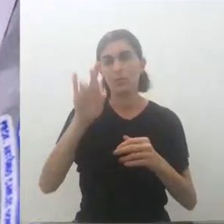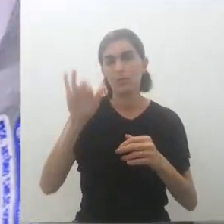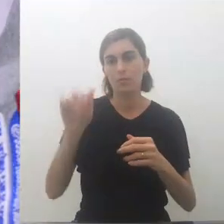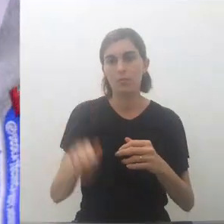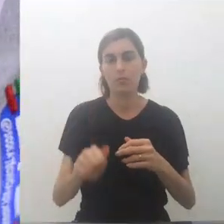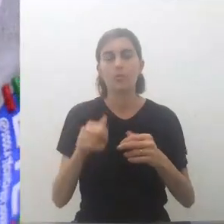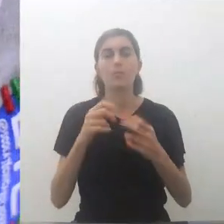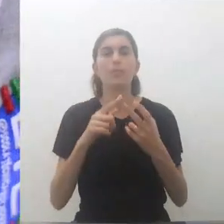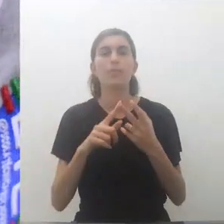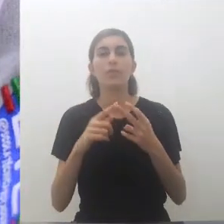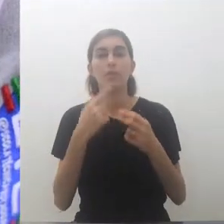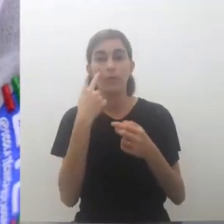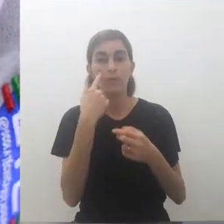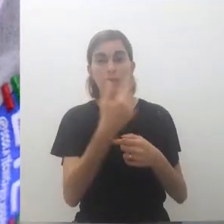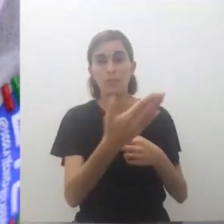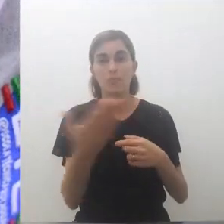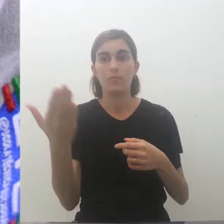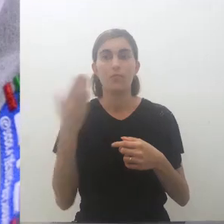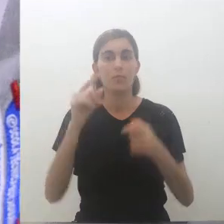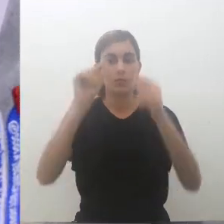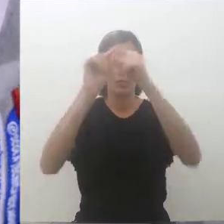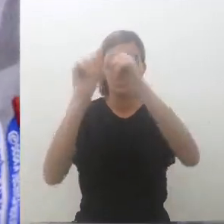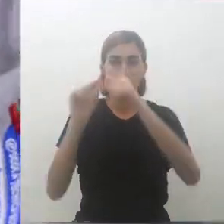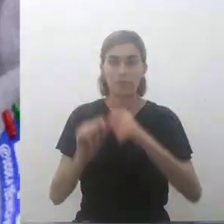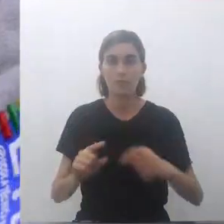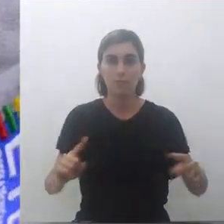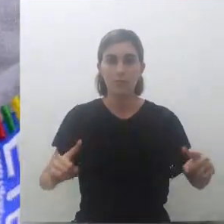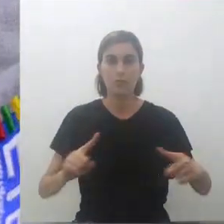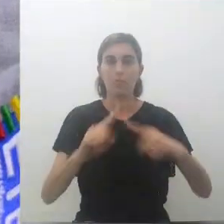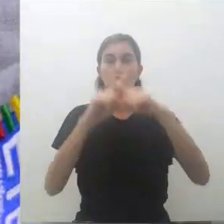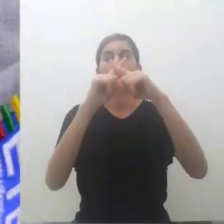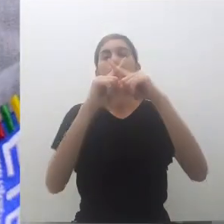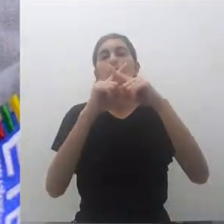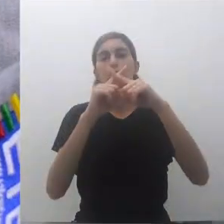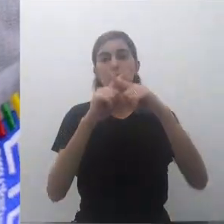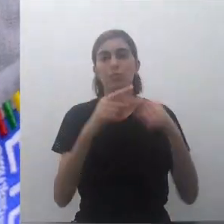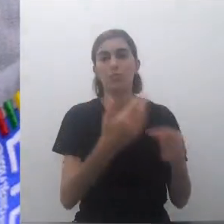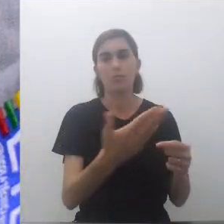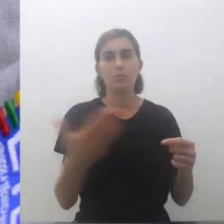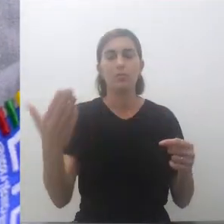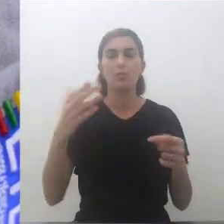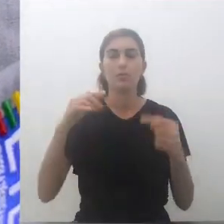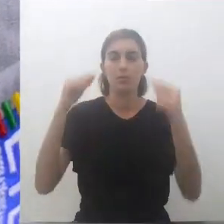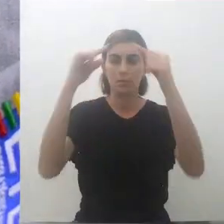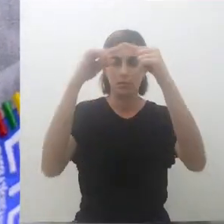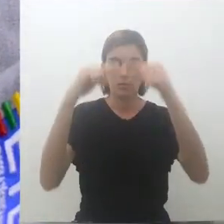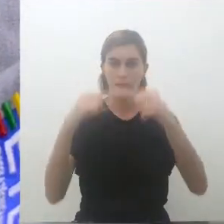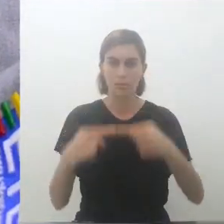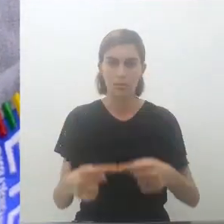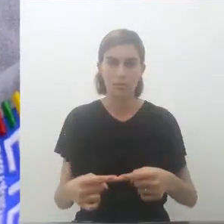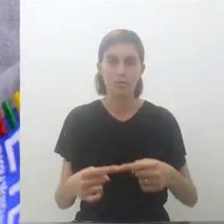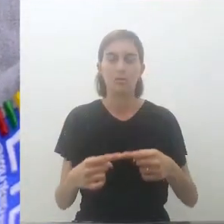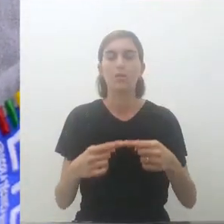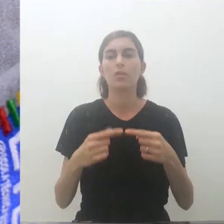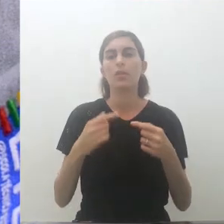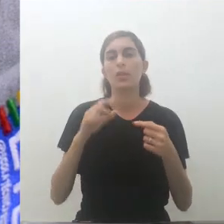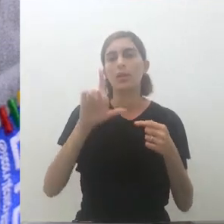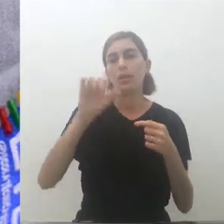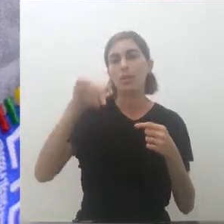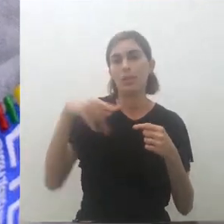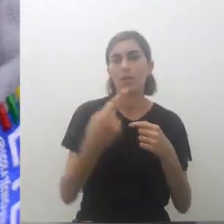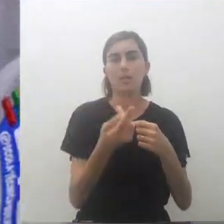quando você faz o cruzamento dessas linhas, das linhas de medida